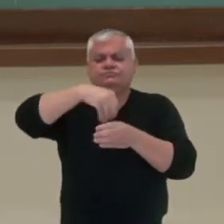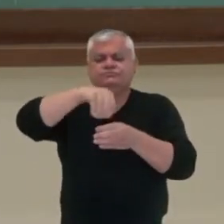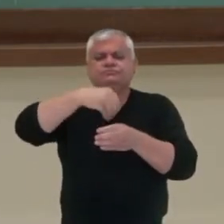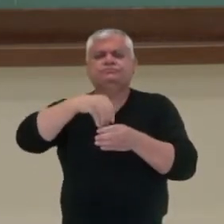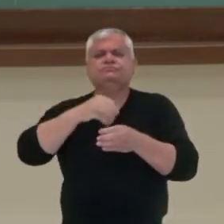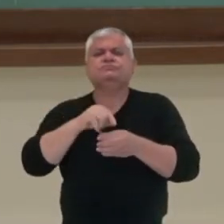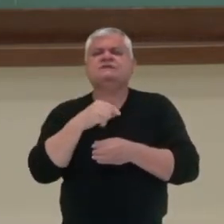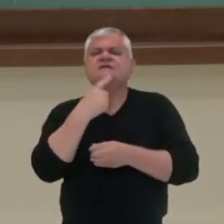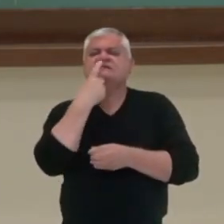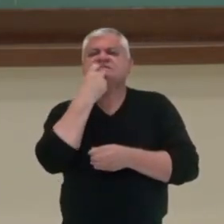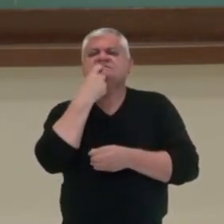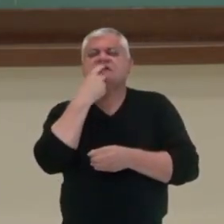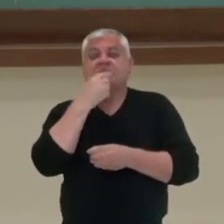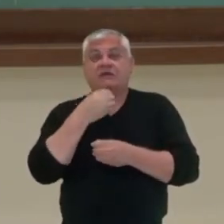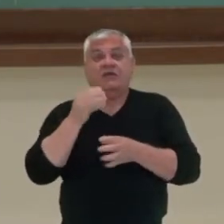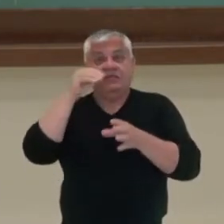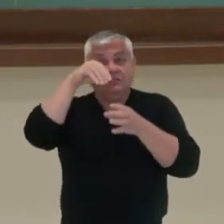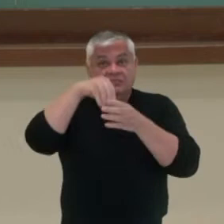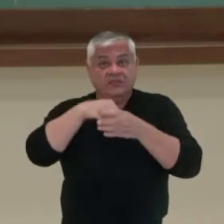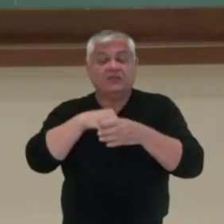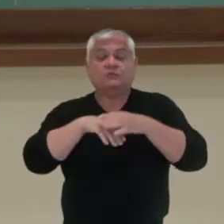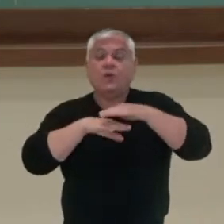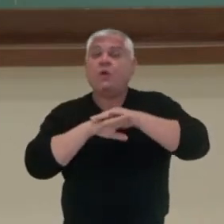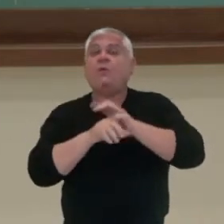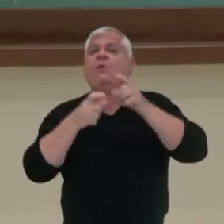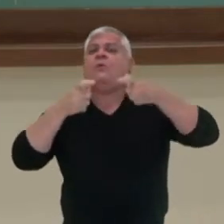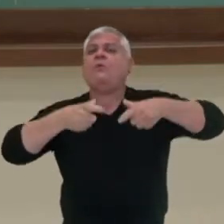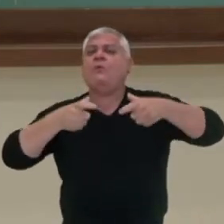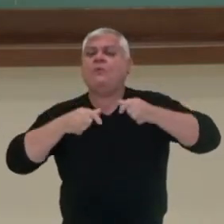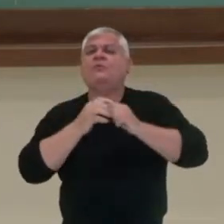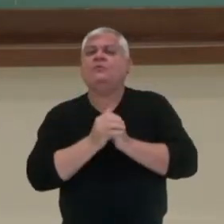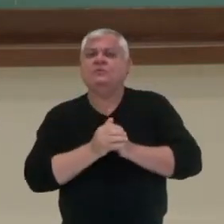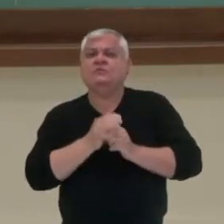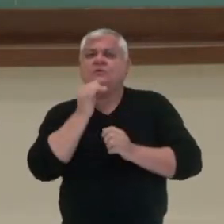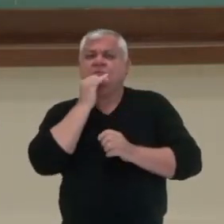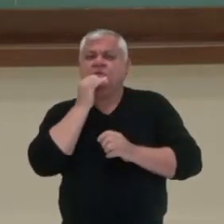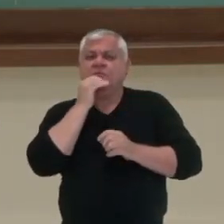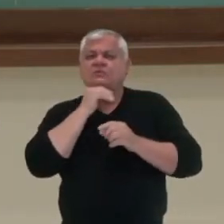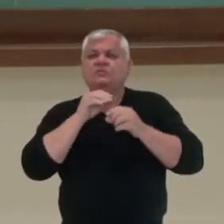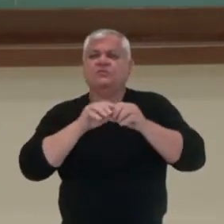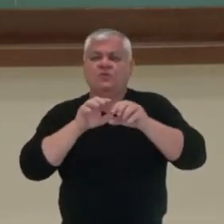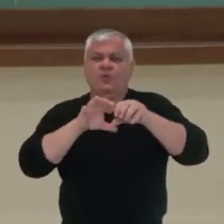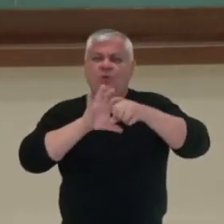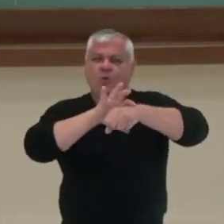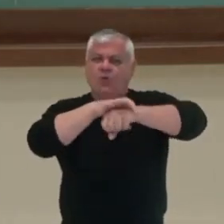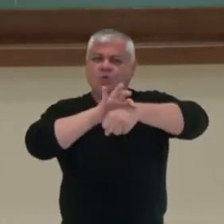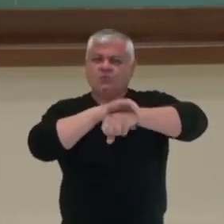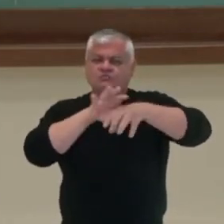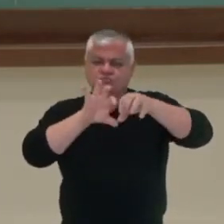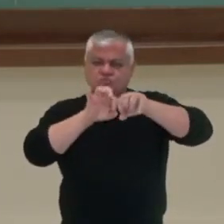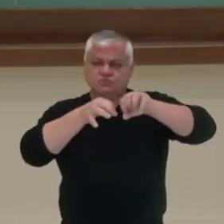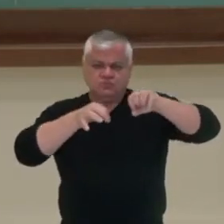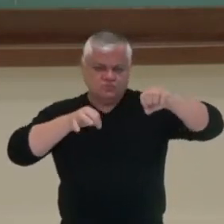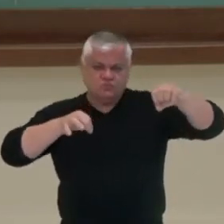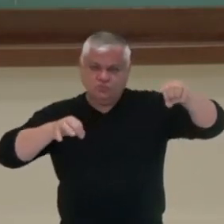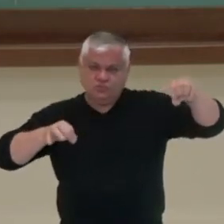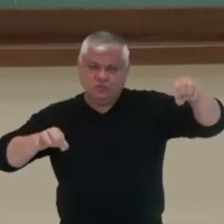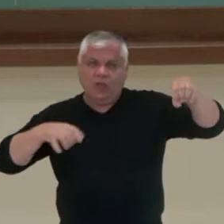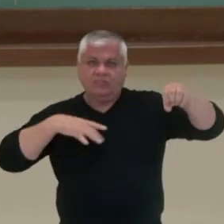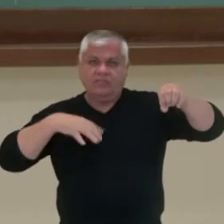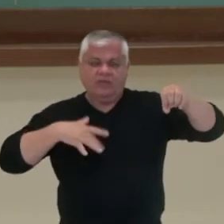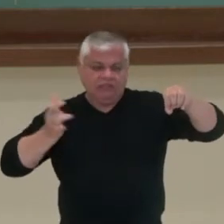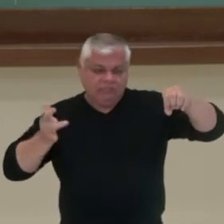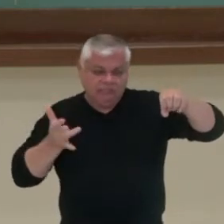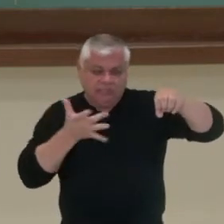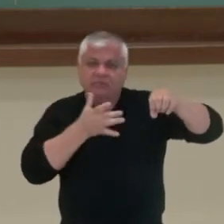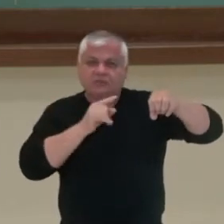tecido hematopoético. Onde ele fica? Localizado lá nos ossos longos, né? na extremidade dos ossos longos. É